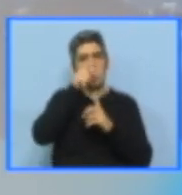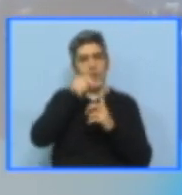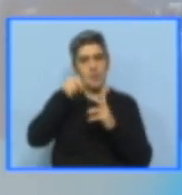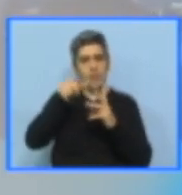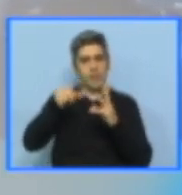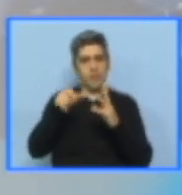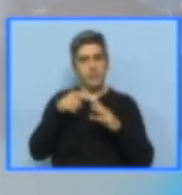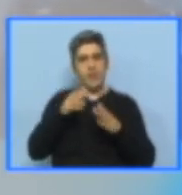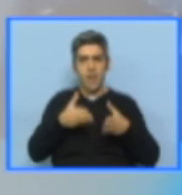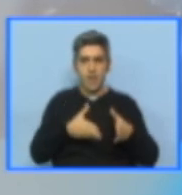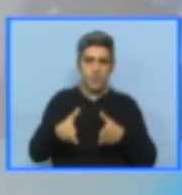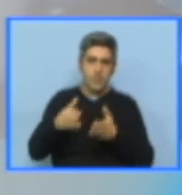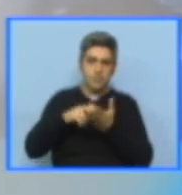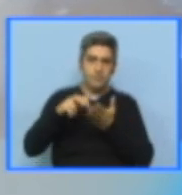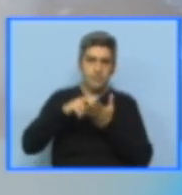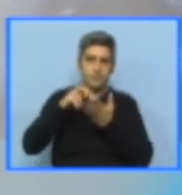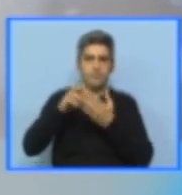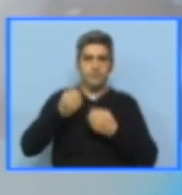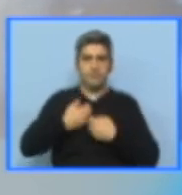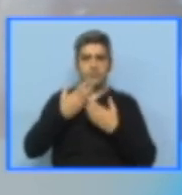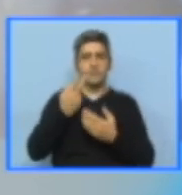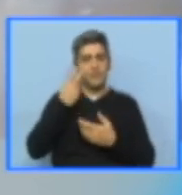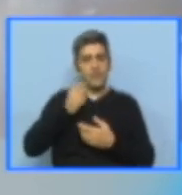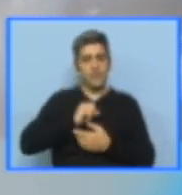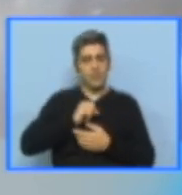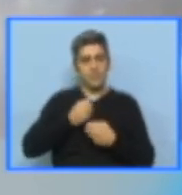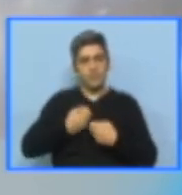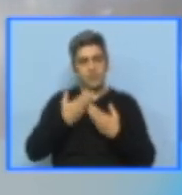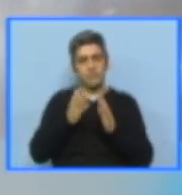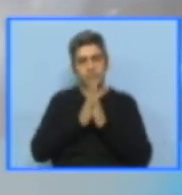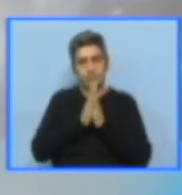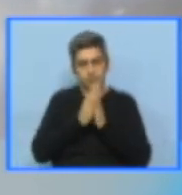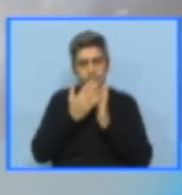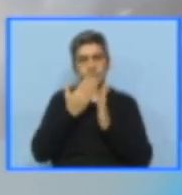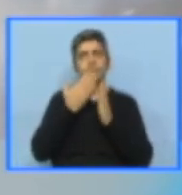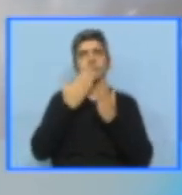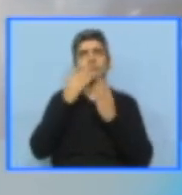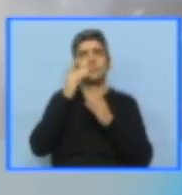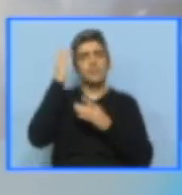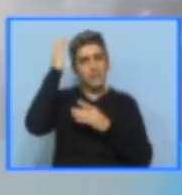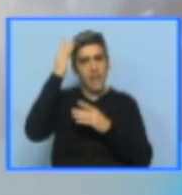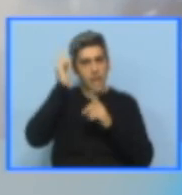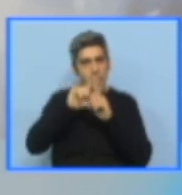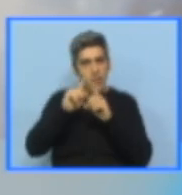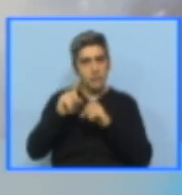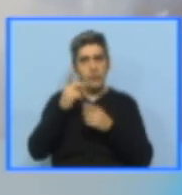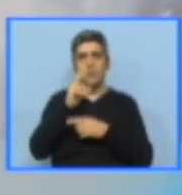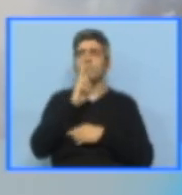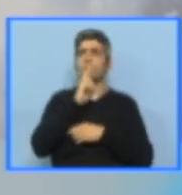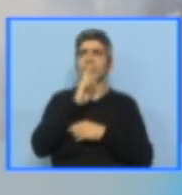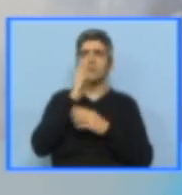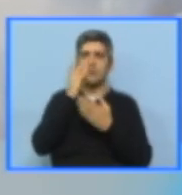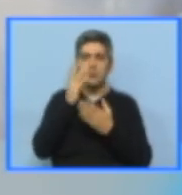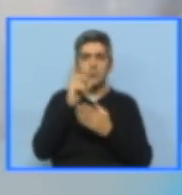que se metem ao caminho e que entregam a sua vida em forma de prece junto dos santos ou da evocação mariana da